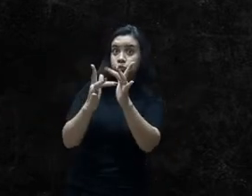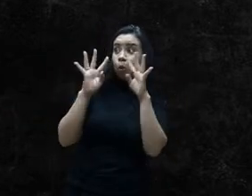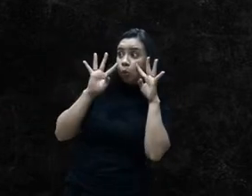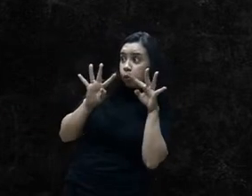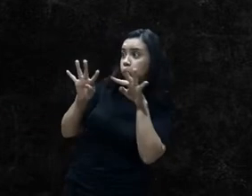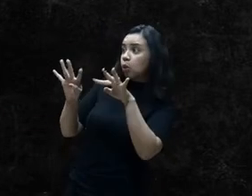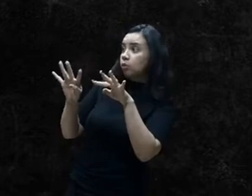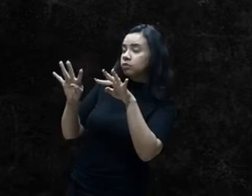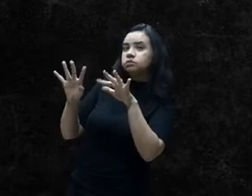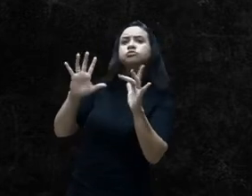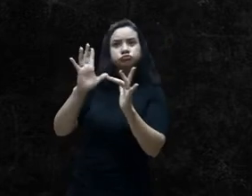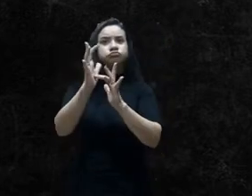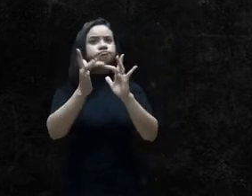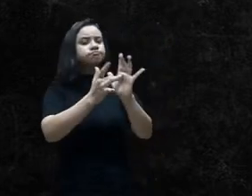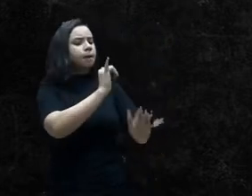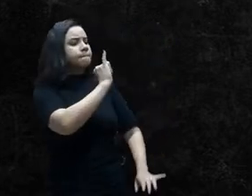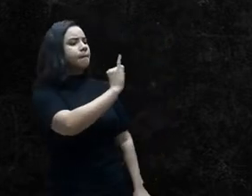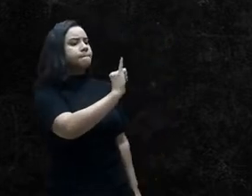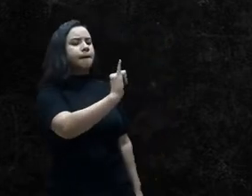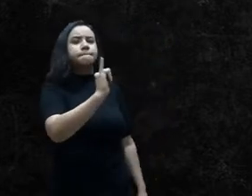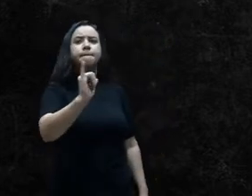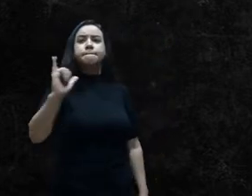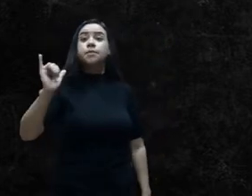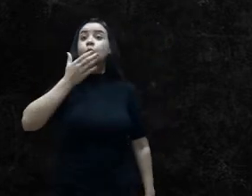parábola: um semeador